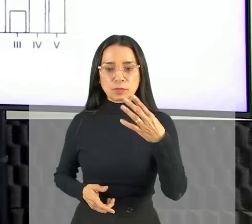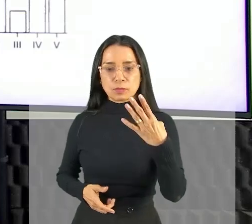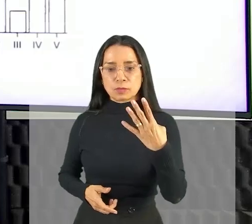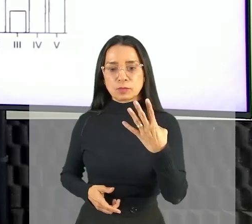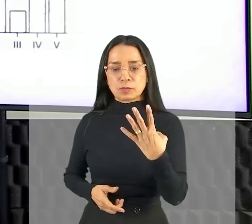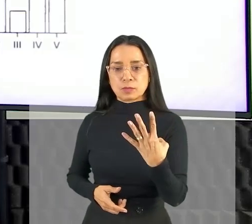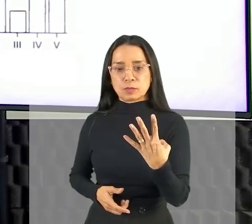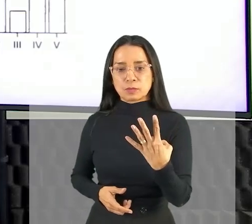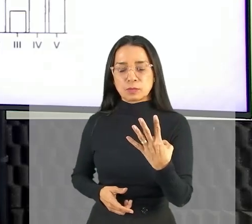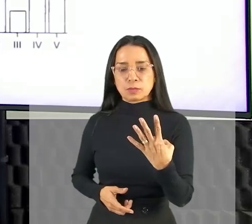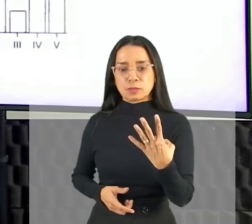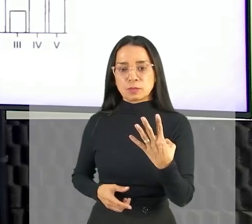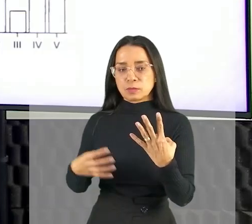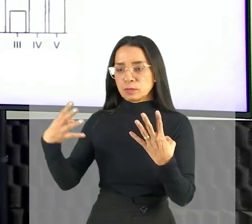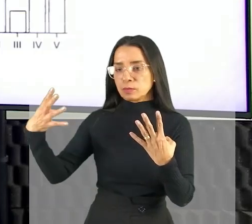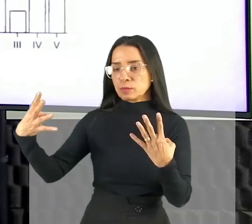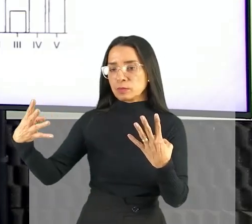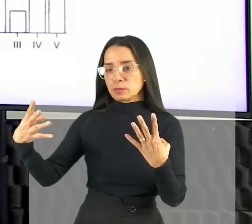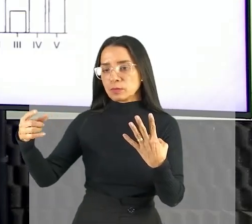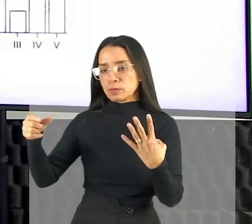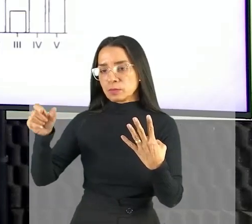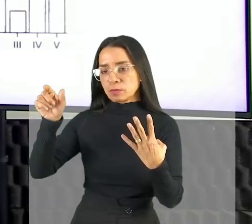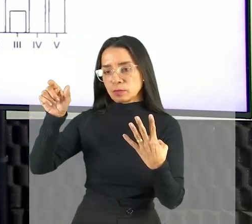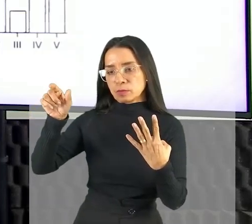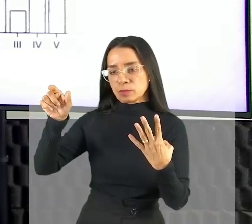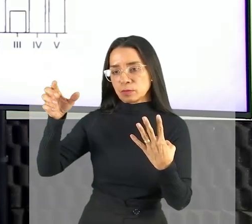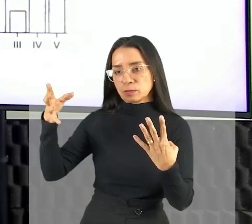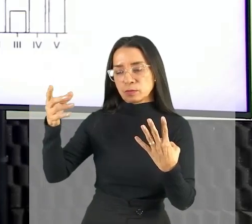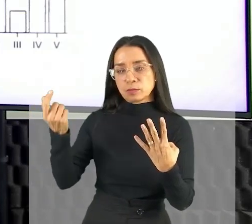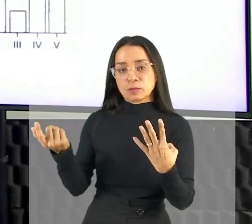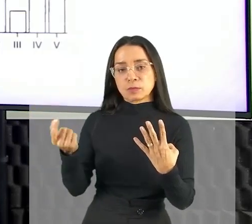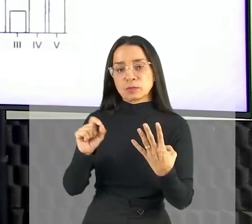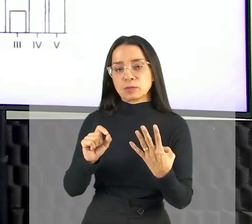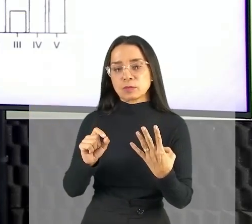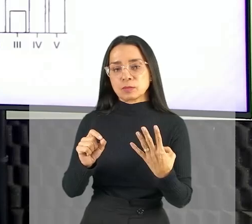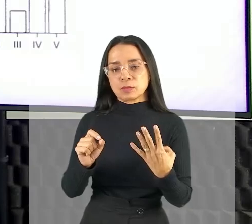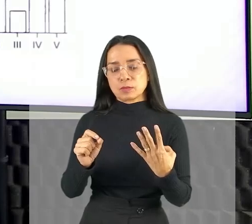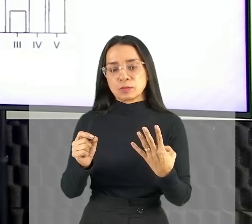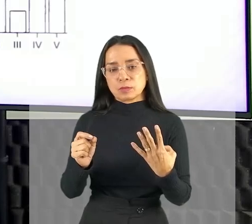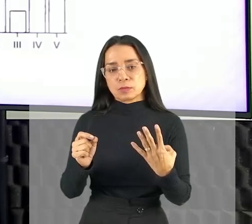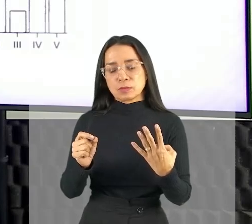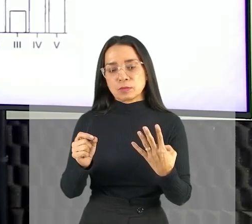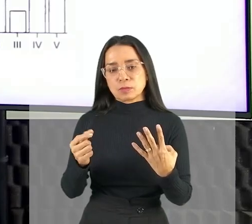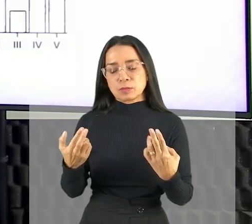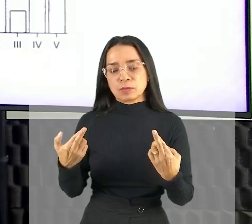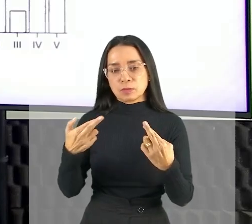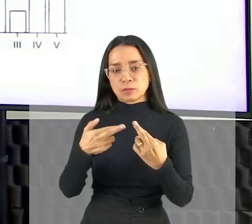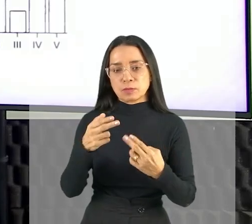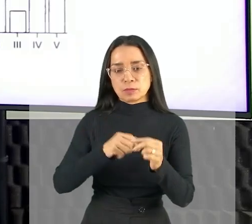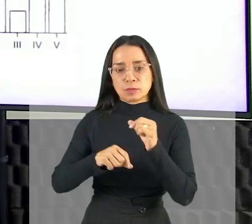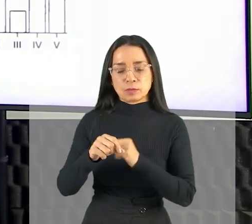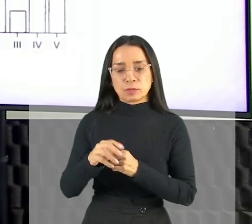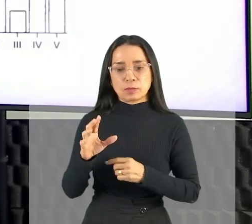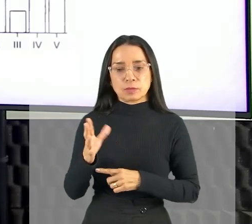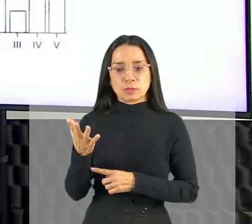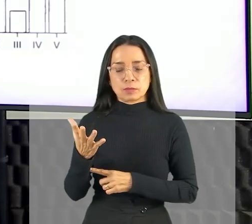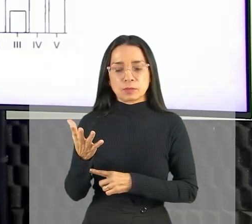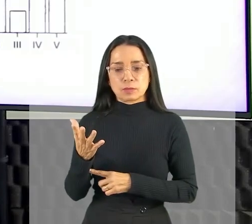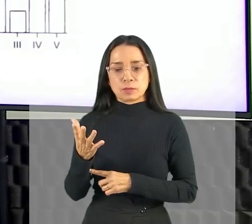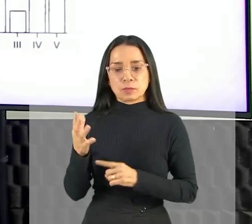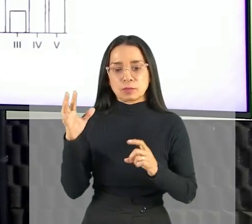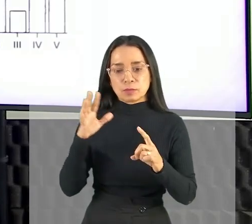olha só quando o composto quatro a coluna 4ro se refere à ação do composto